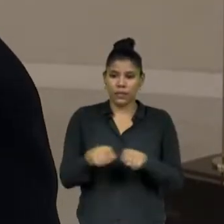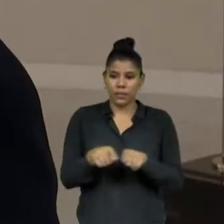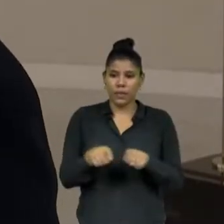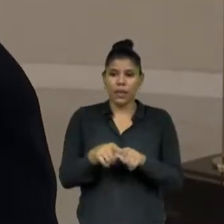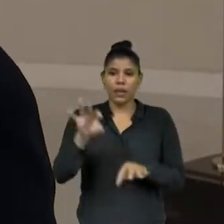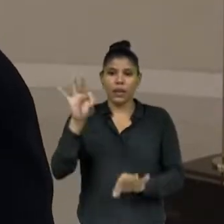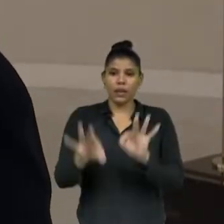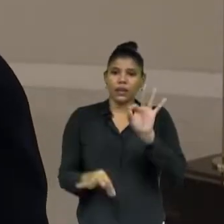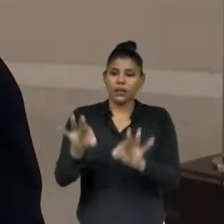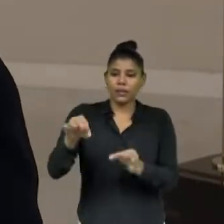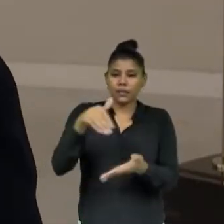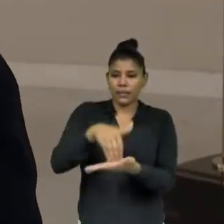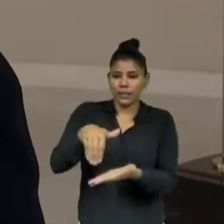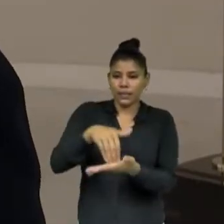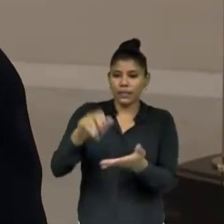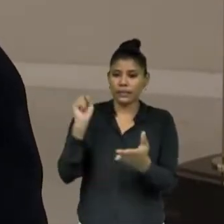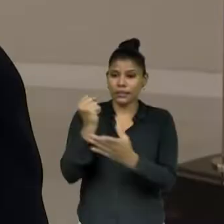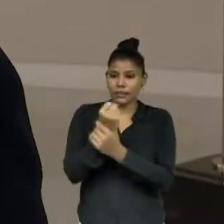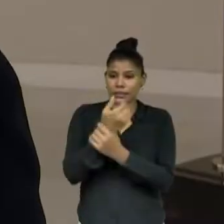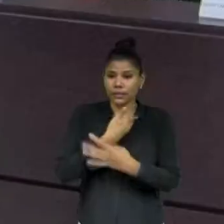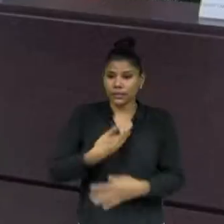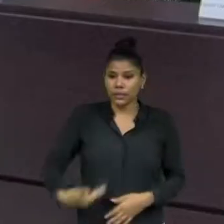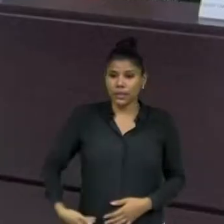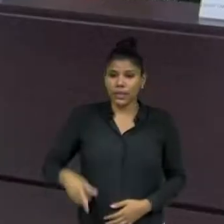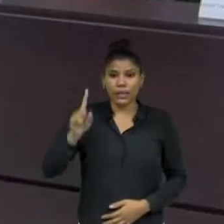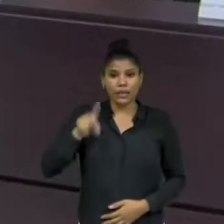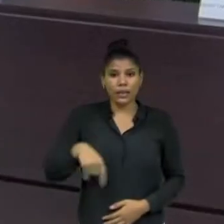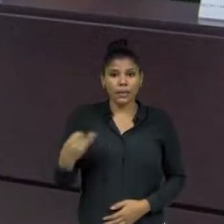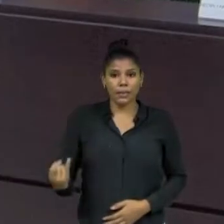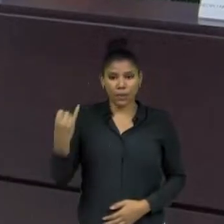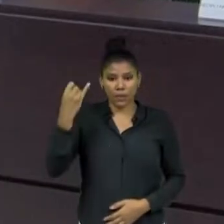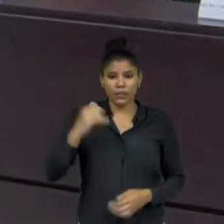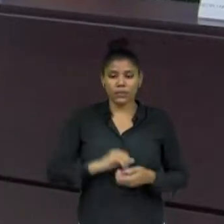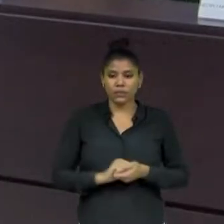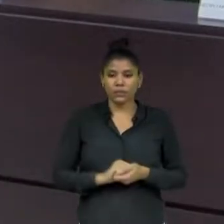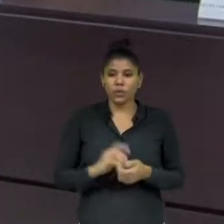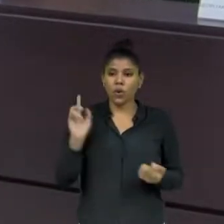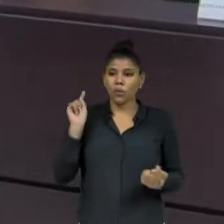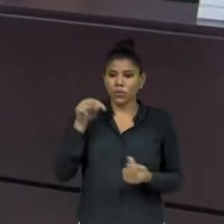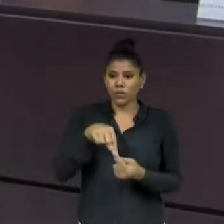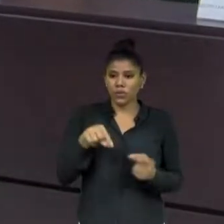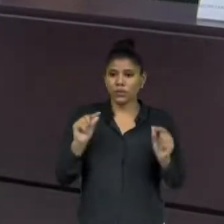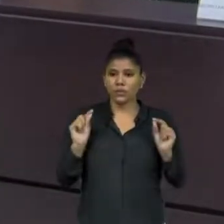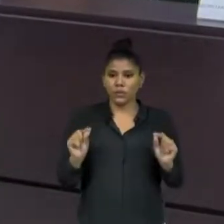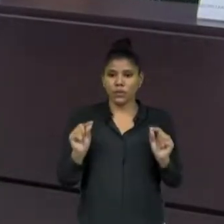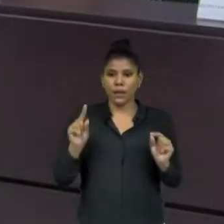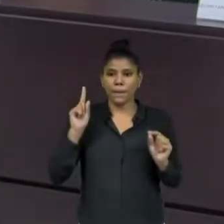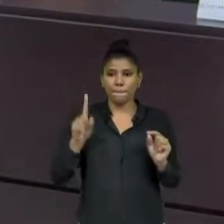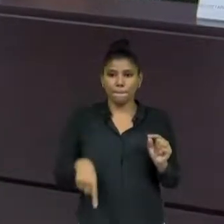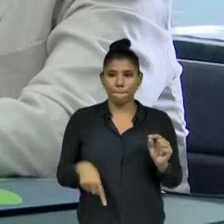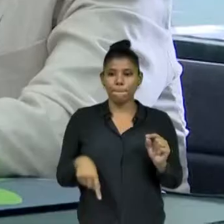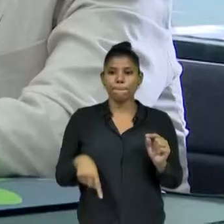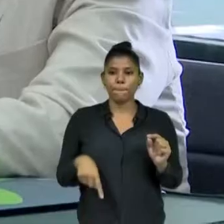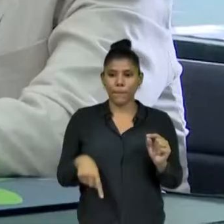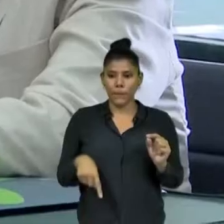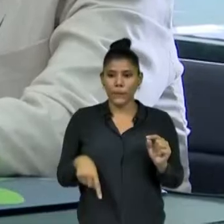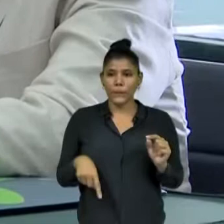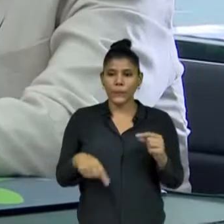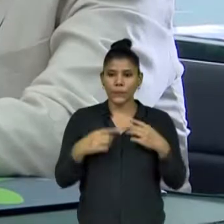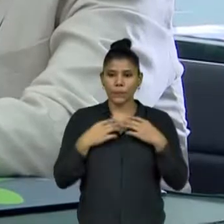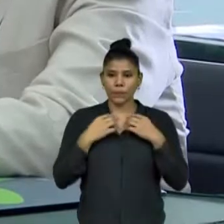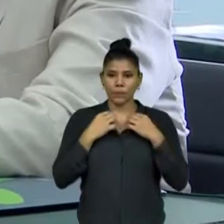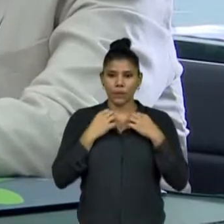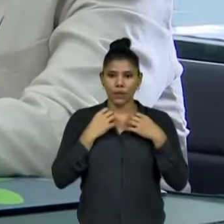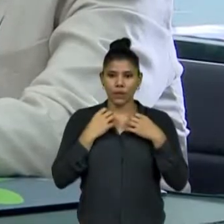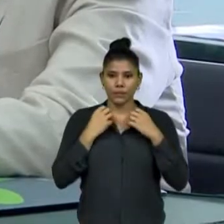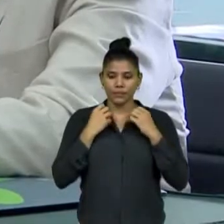Secretaria de Segurança Pública, que é muito importante. O objetivo é integrar as políticas públicas de prevenção à violência, combinando